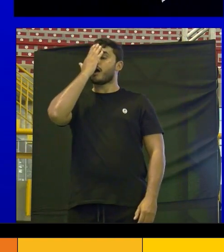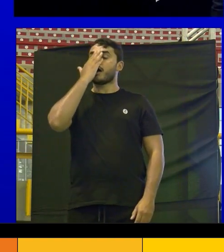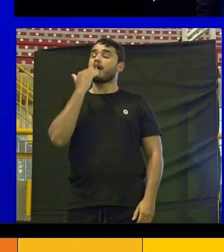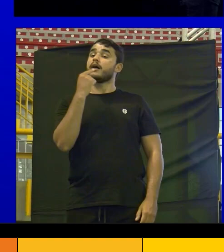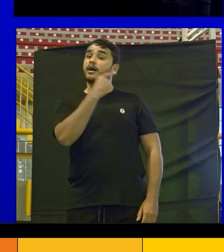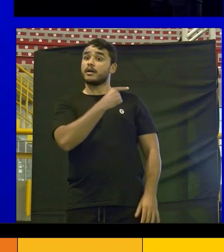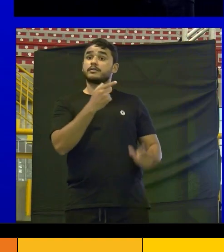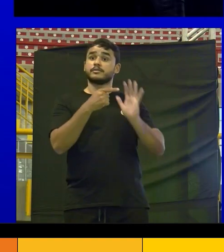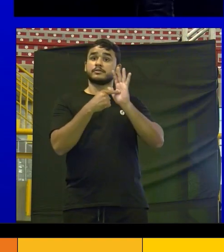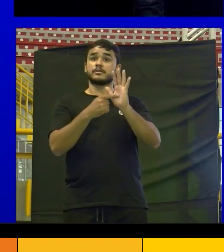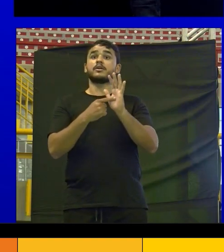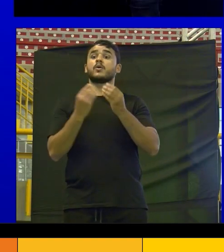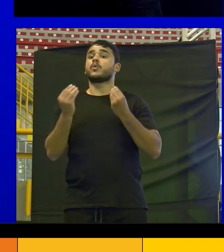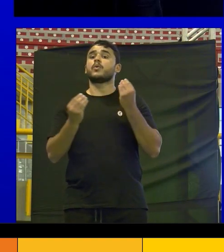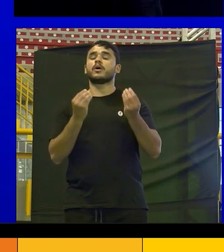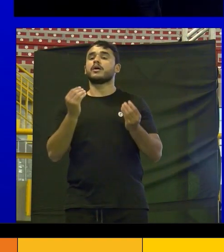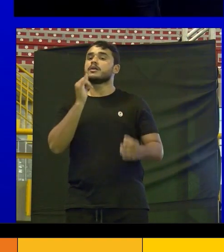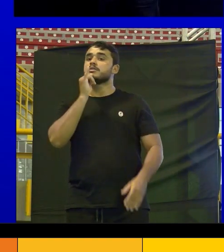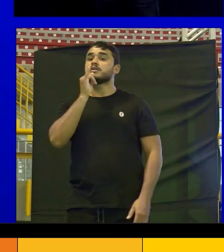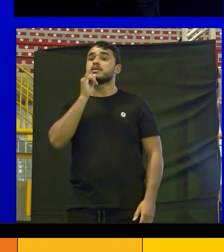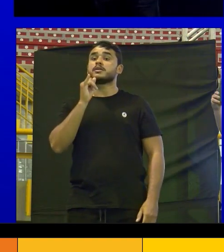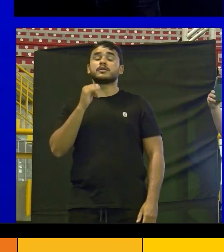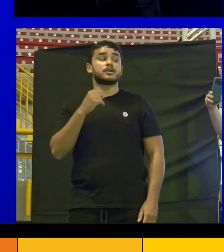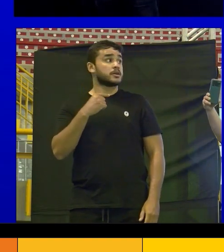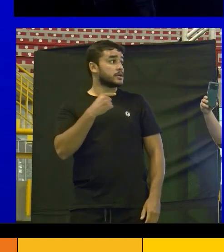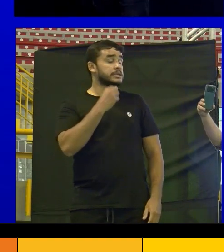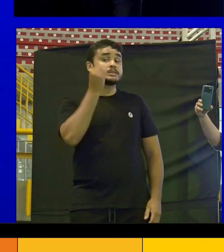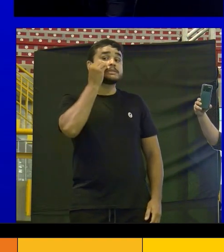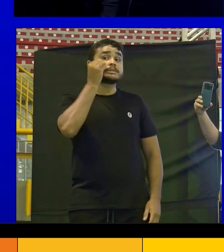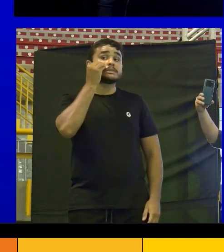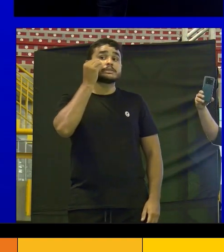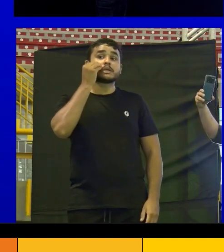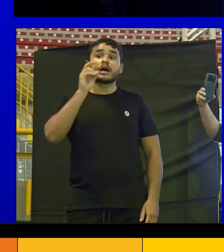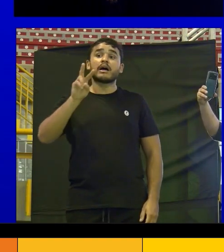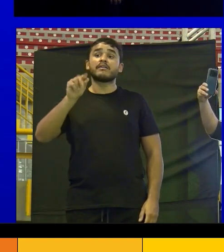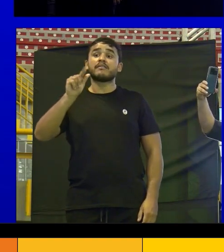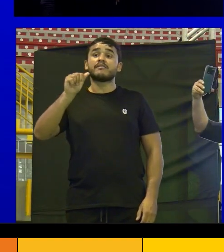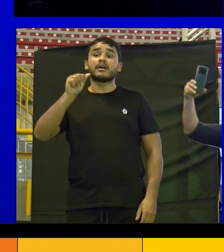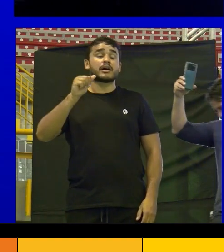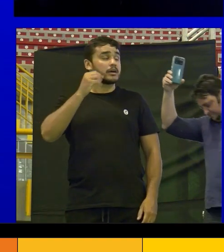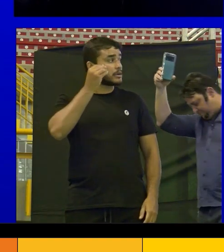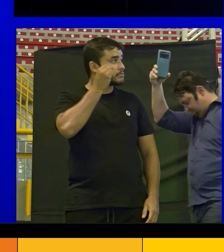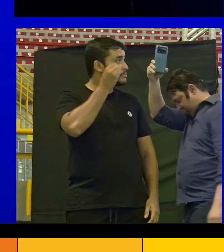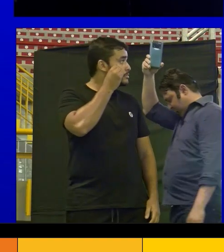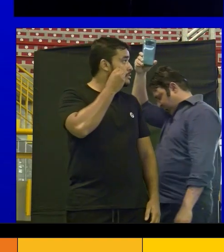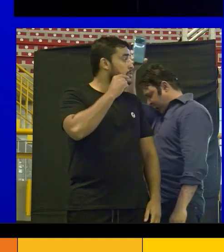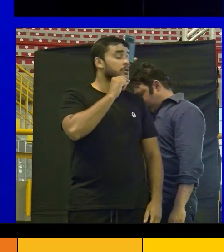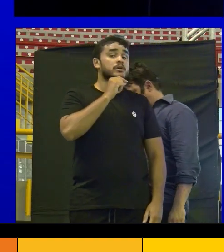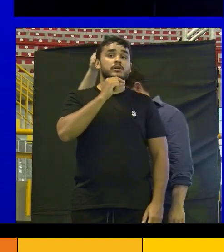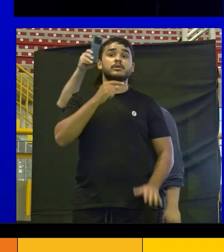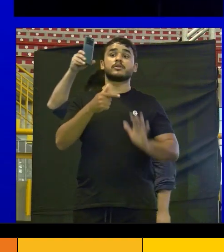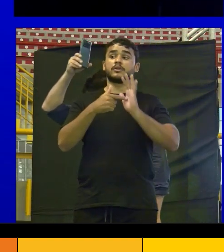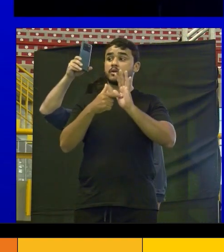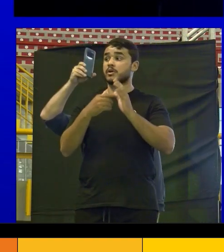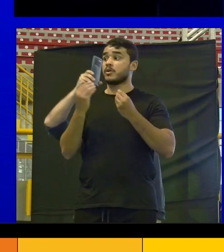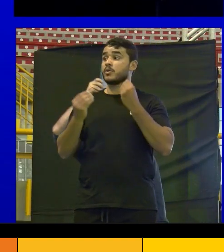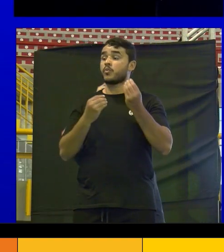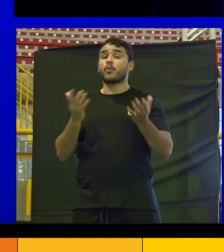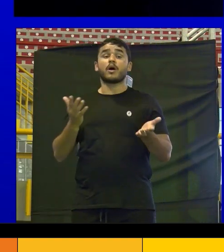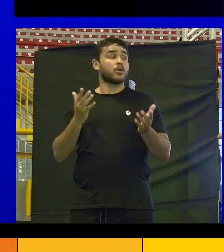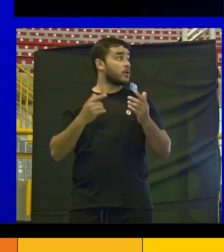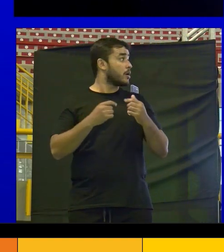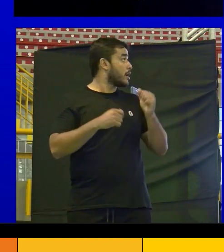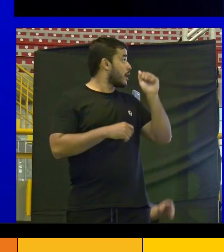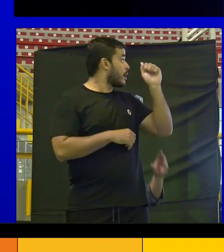a candidata a concorrer a uma vaga nesse vestibular, precisava identificar somente qual dos